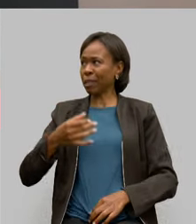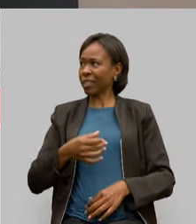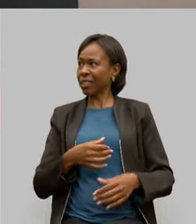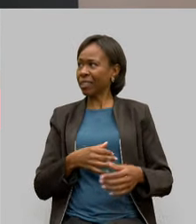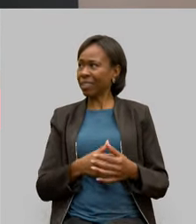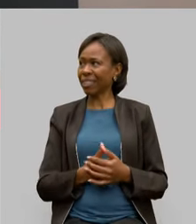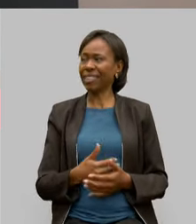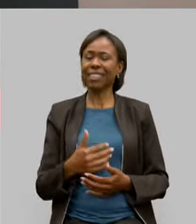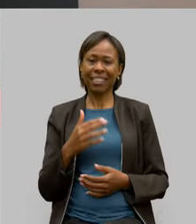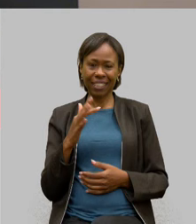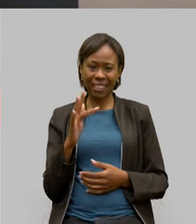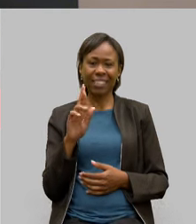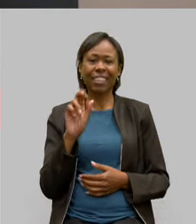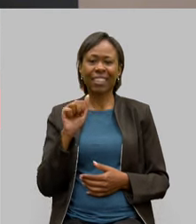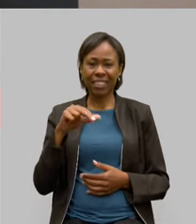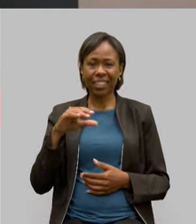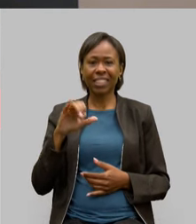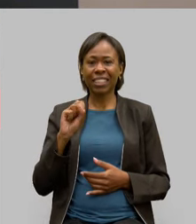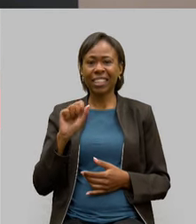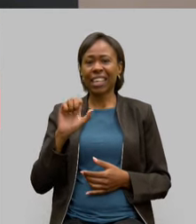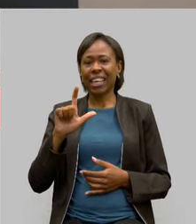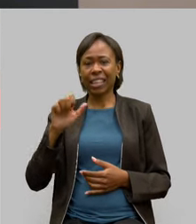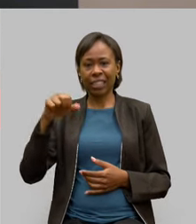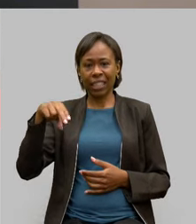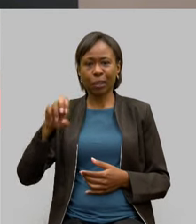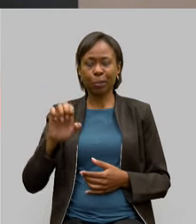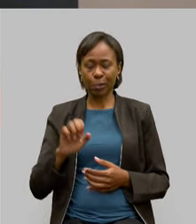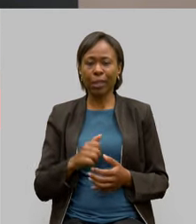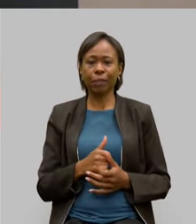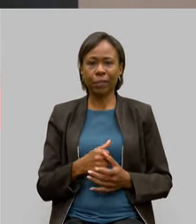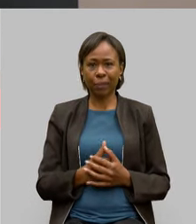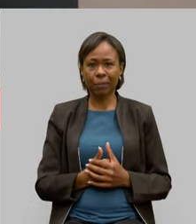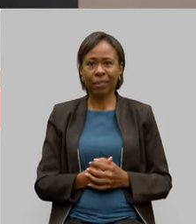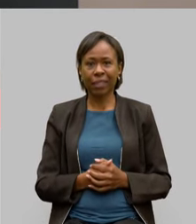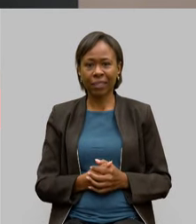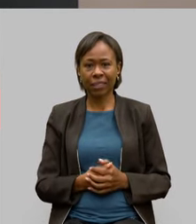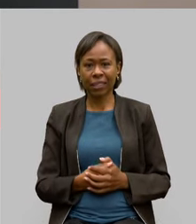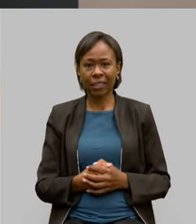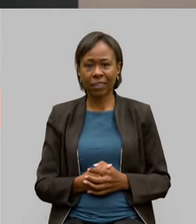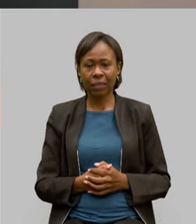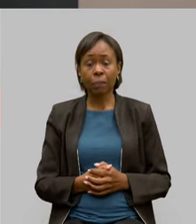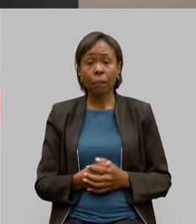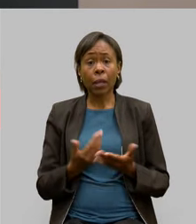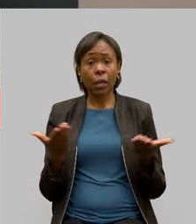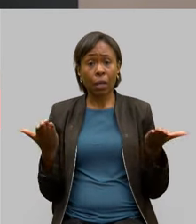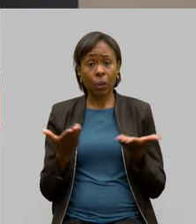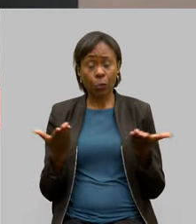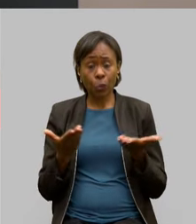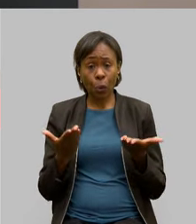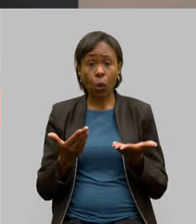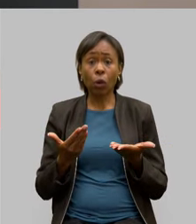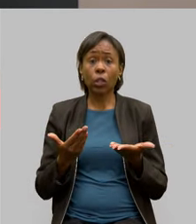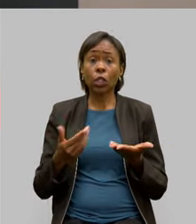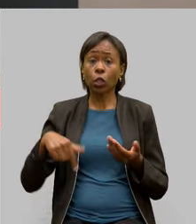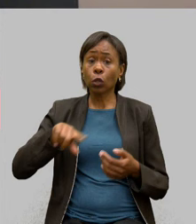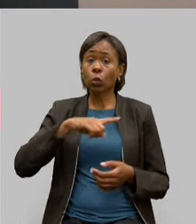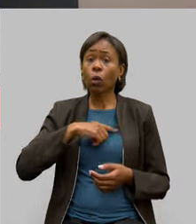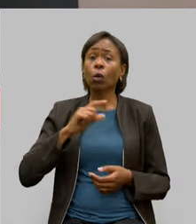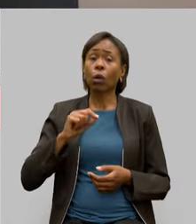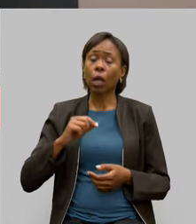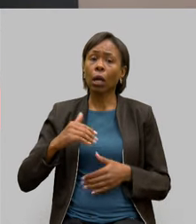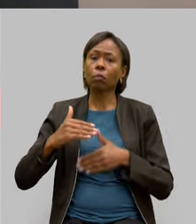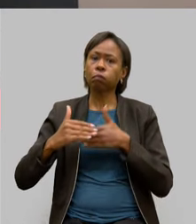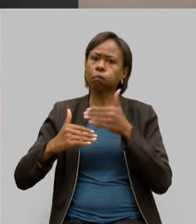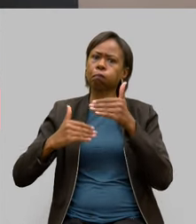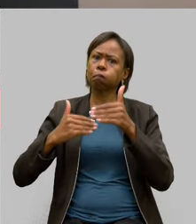forma gratuita a gente fornece os olhos gratuitamente para pessoas da reh E hoje nós estamos com o crescimento contínuo mesmo com todos